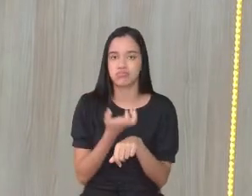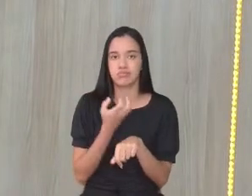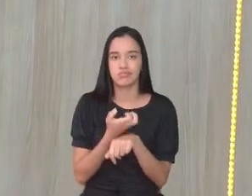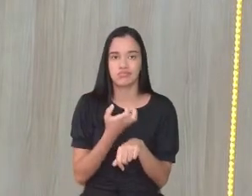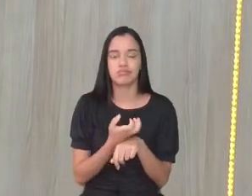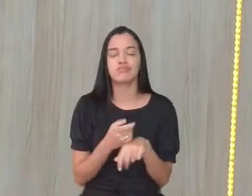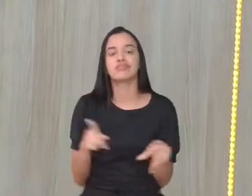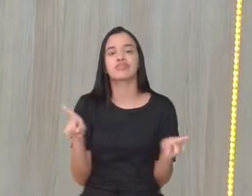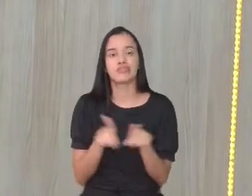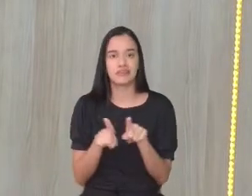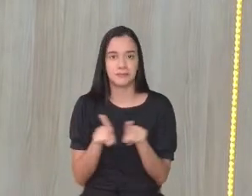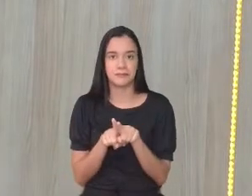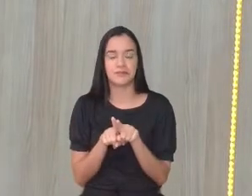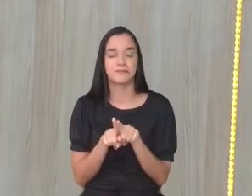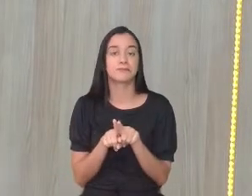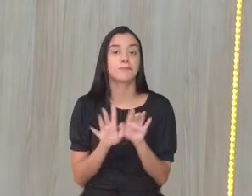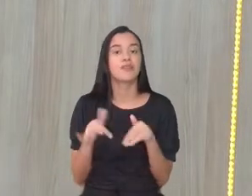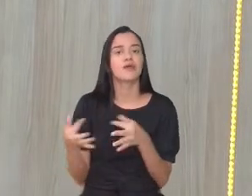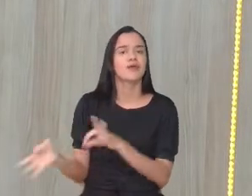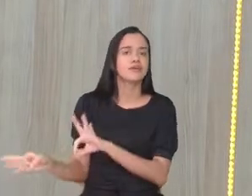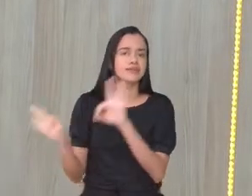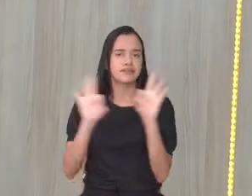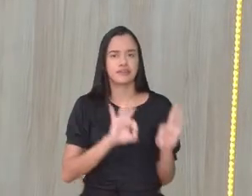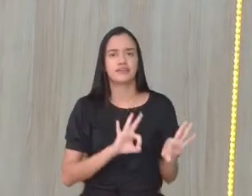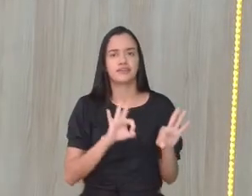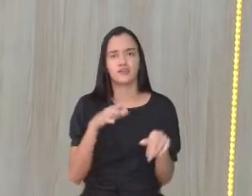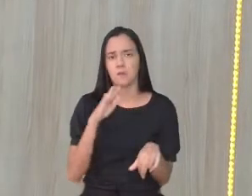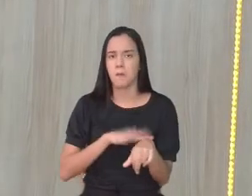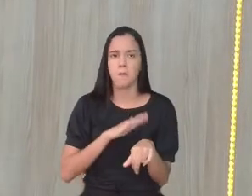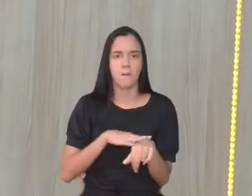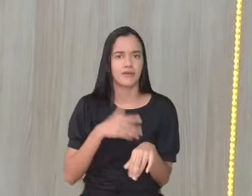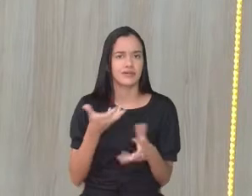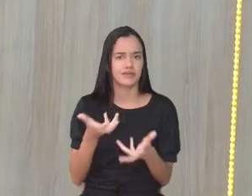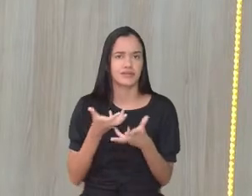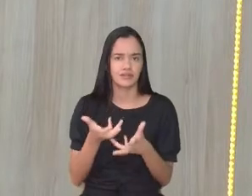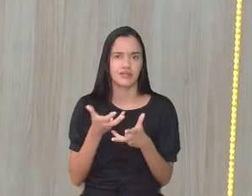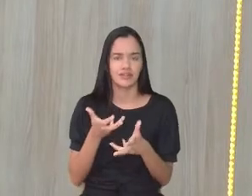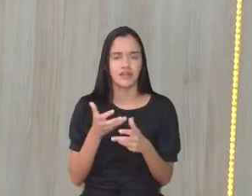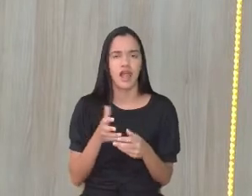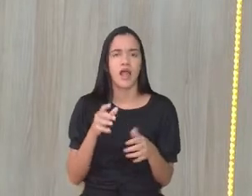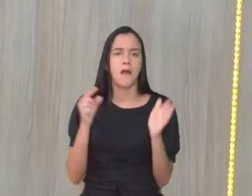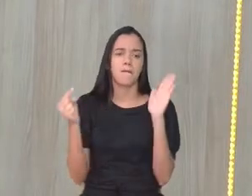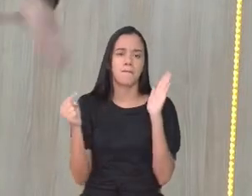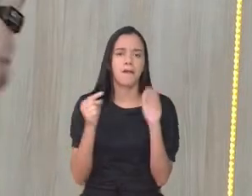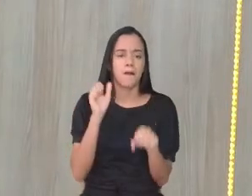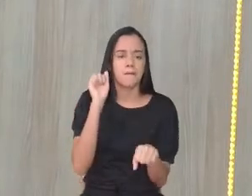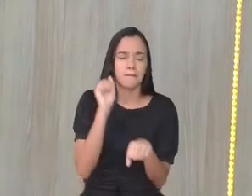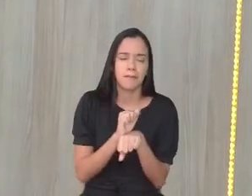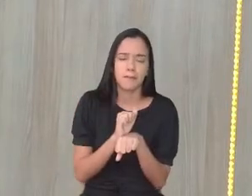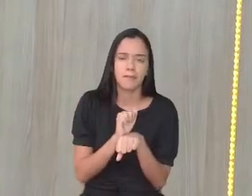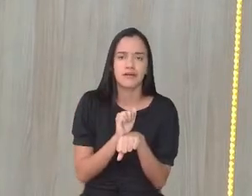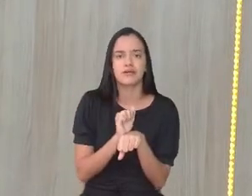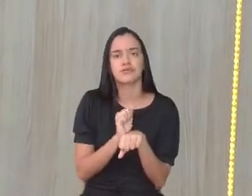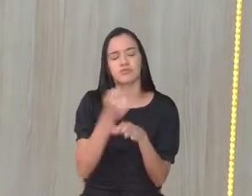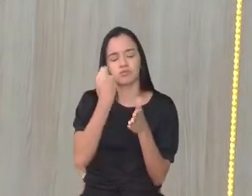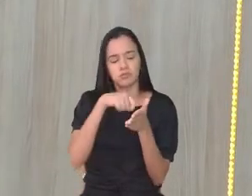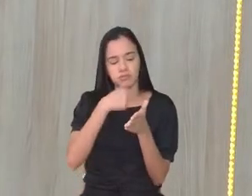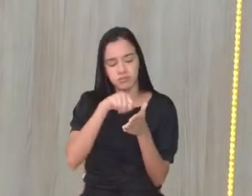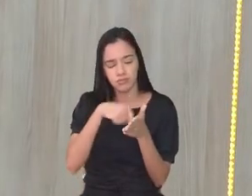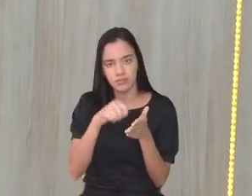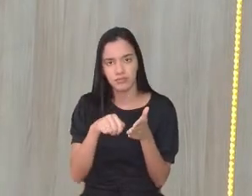disciplinas, certo? Então assiste lá, você pode assistir no momento que você quiser, dá pausa, certo? Faz as suas